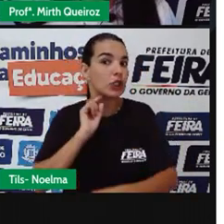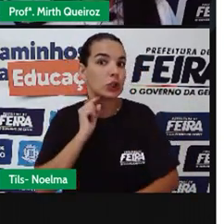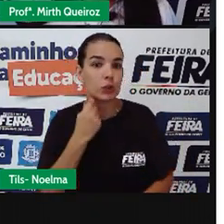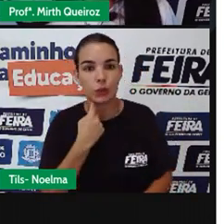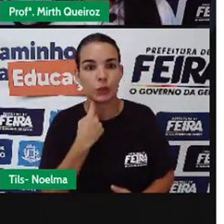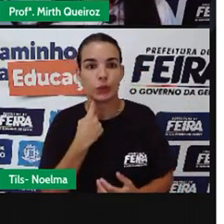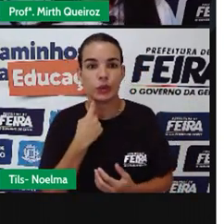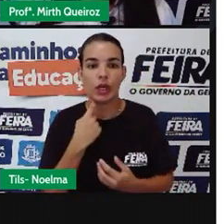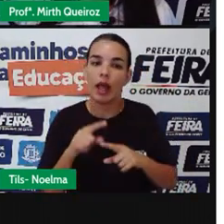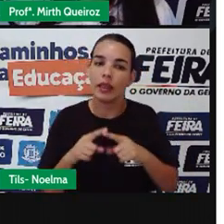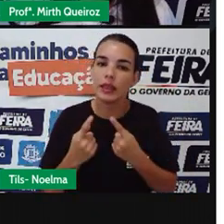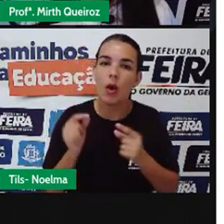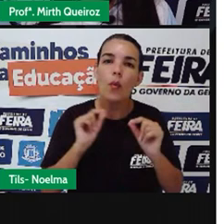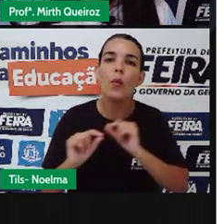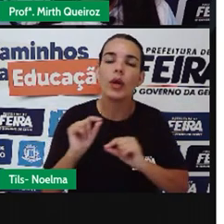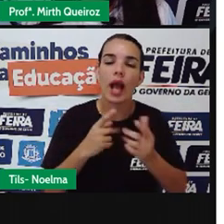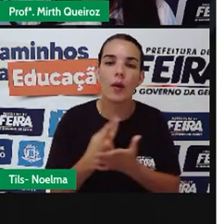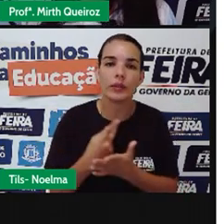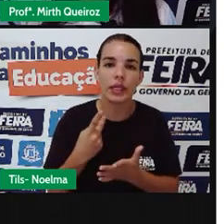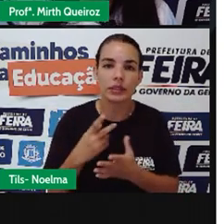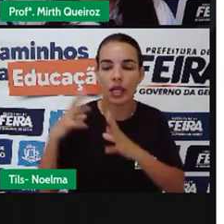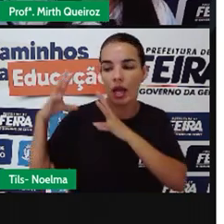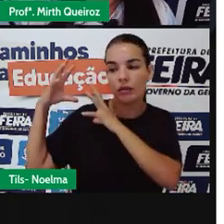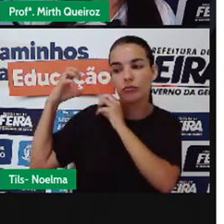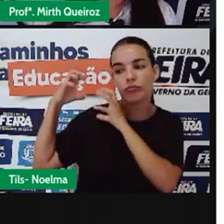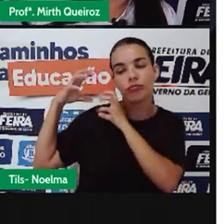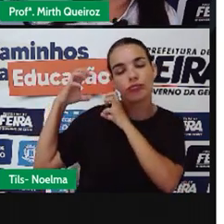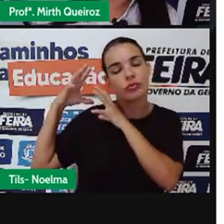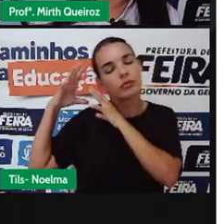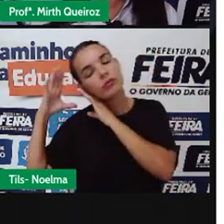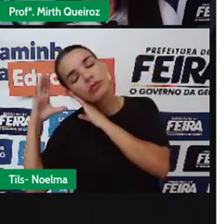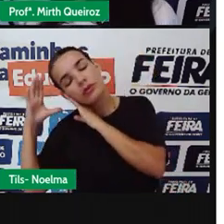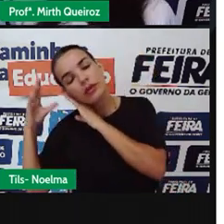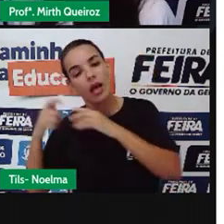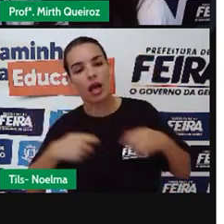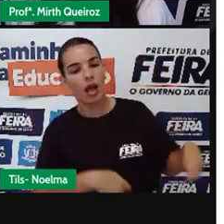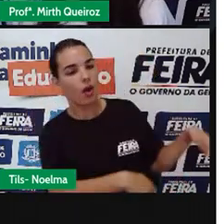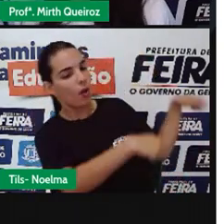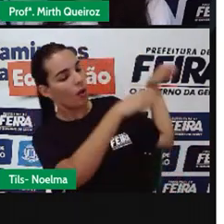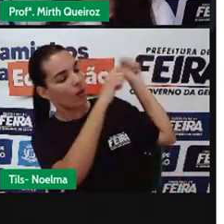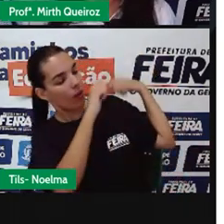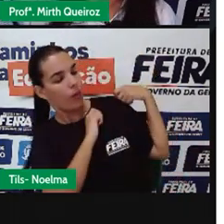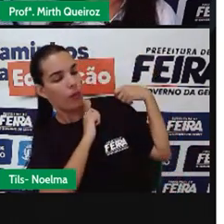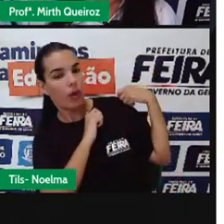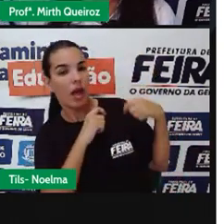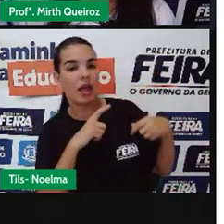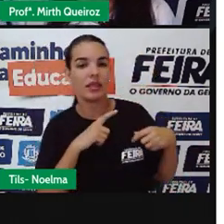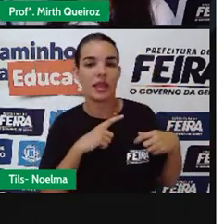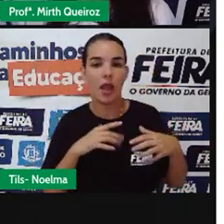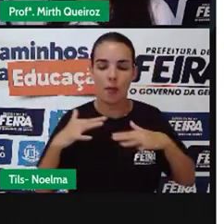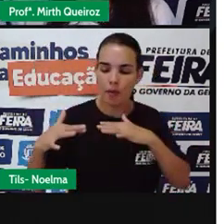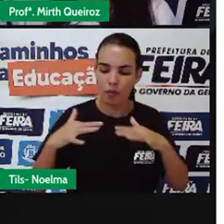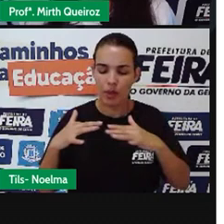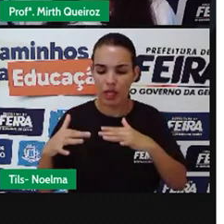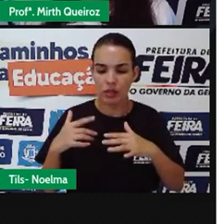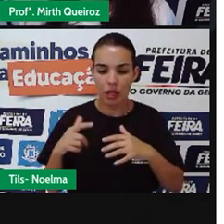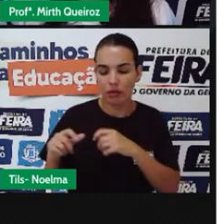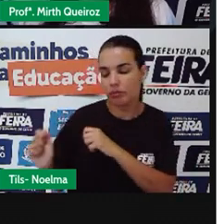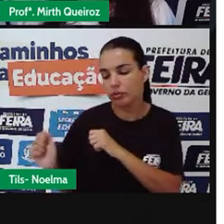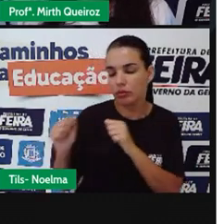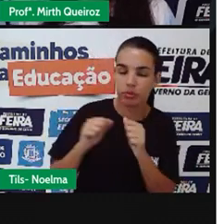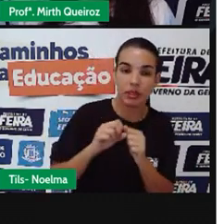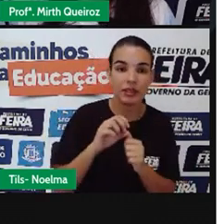tomar banho o nosso lençol nosso travesseiro ajustar o tempo todo discipulando volto ficando de lado o outro